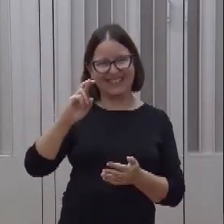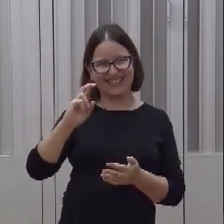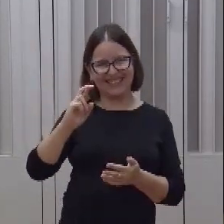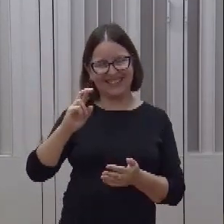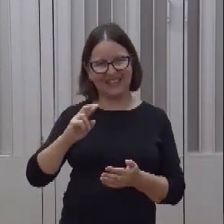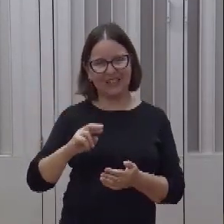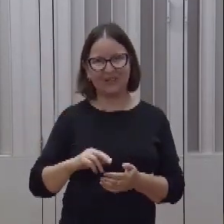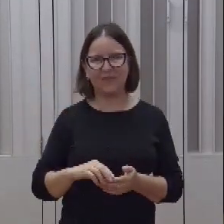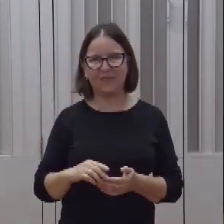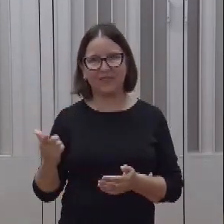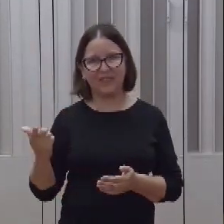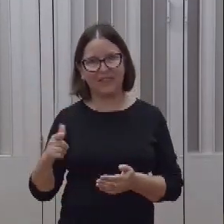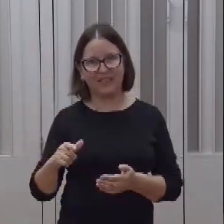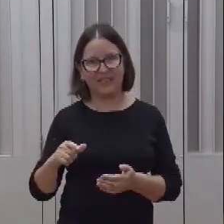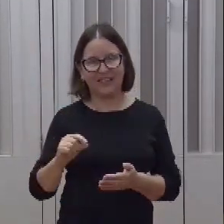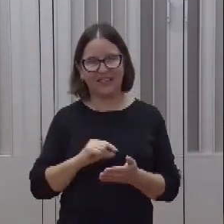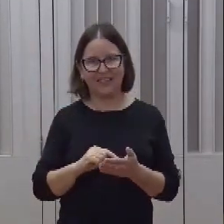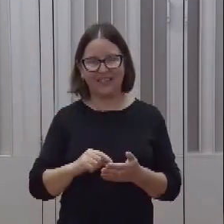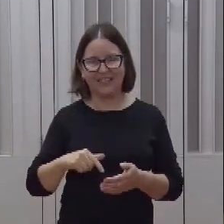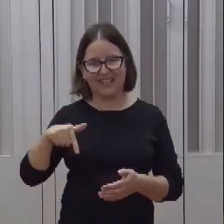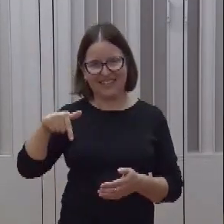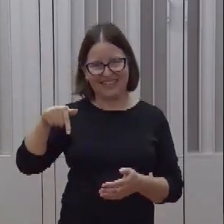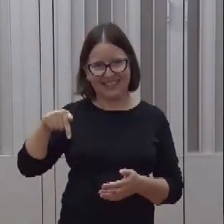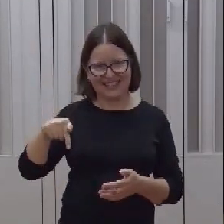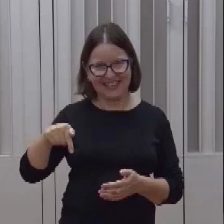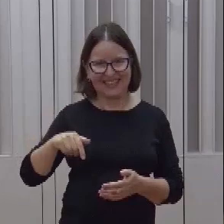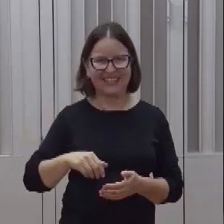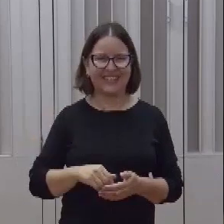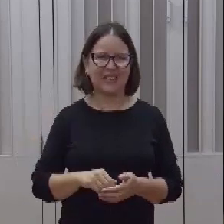Vamos voltar para o versículo 7.